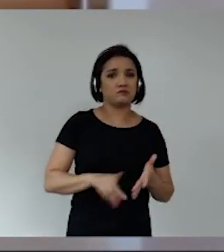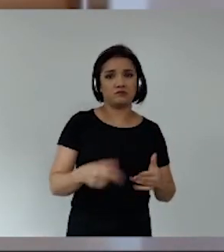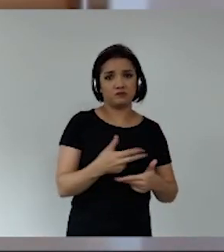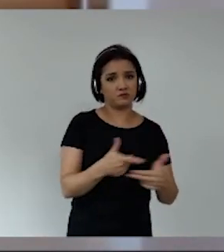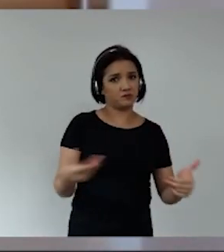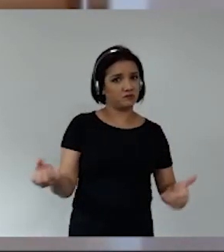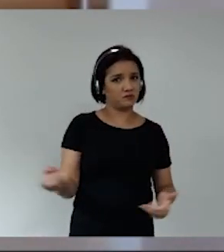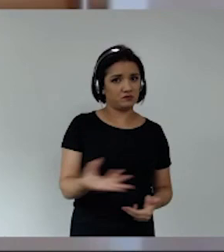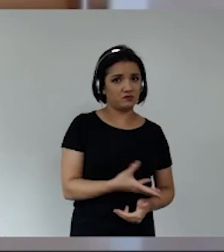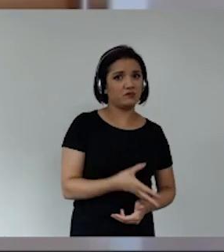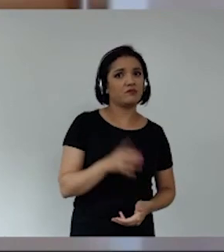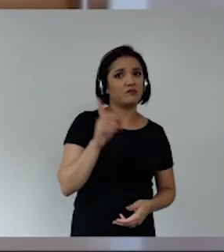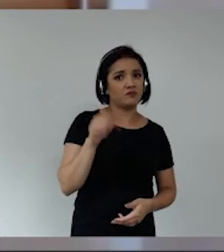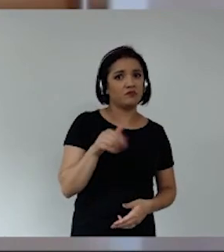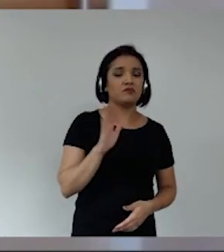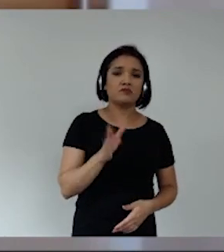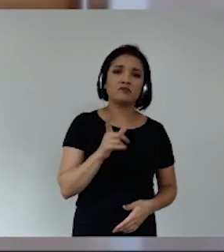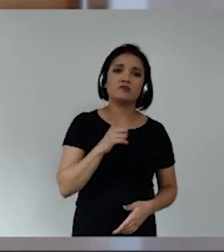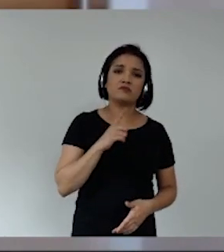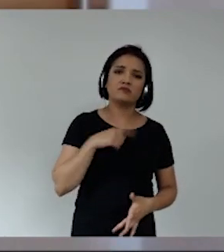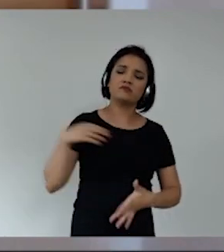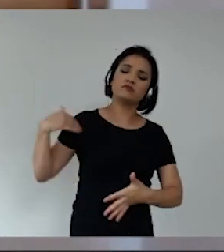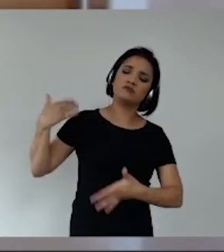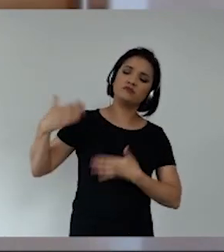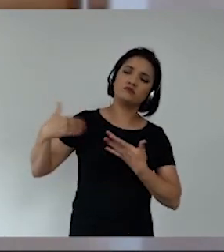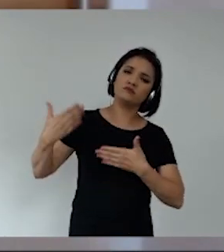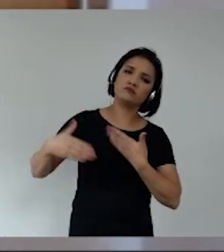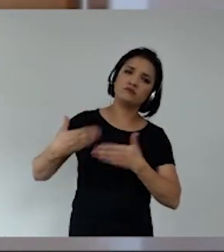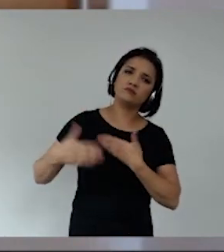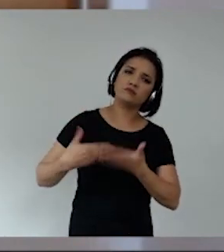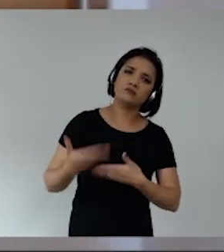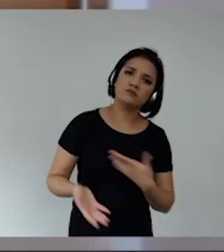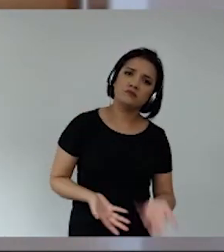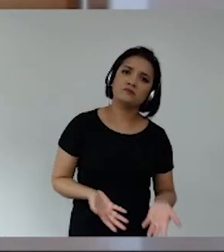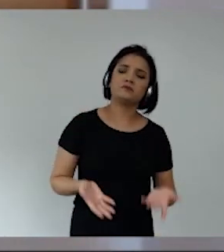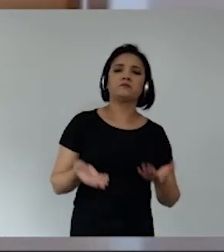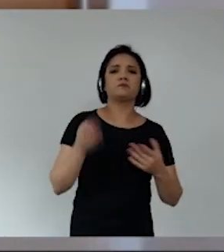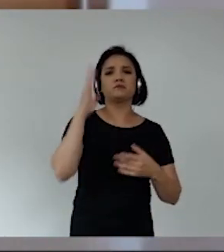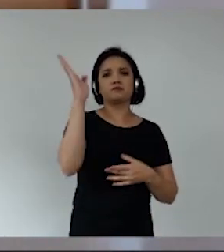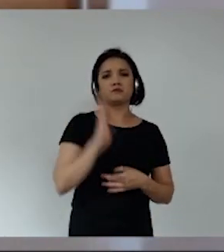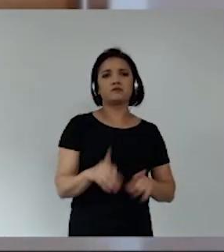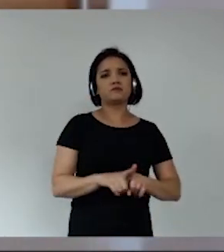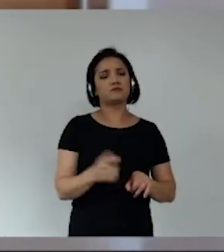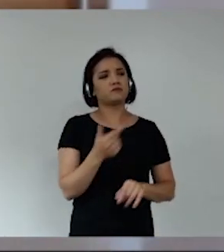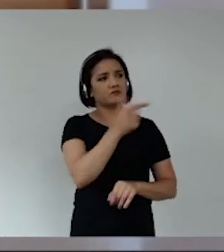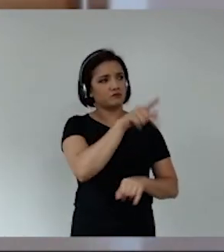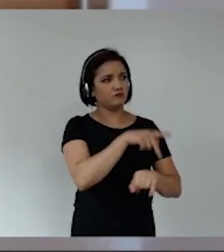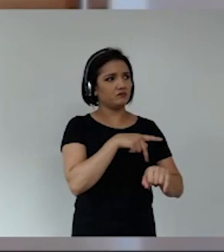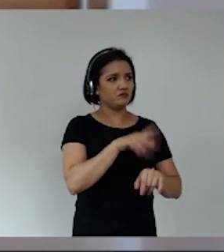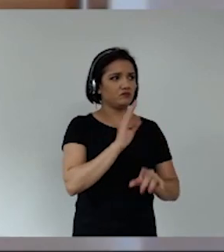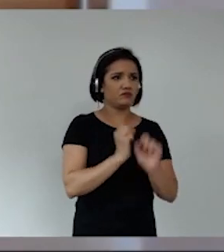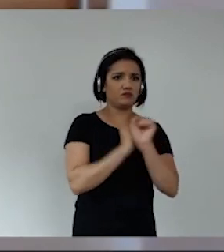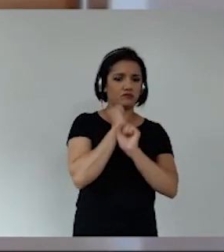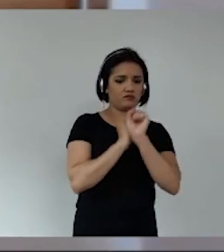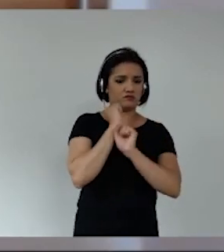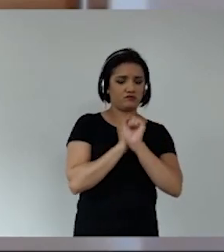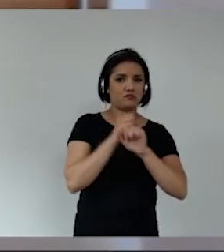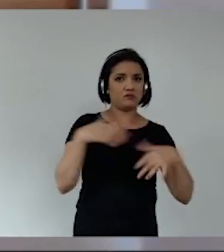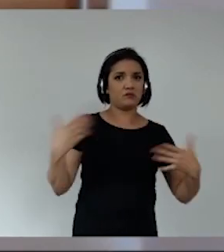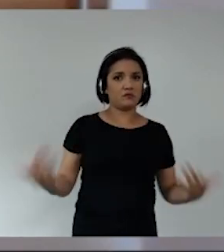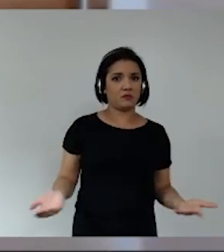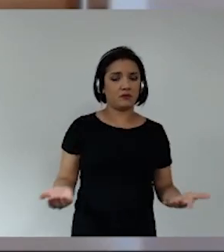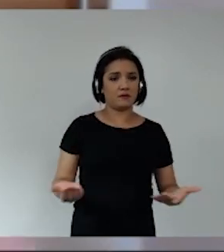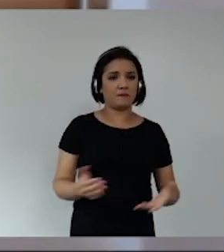novo, esse é um fenômeno que ele já vem sendo construído, não só no país, mas fora do país também, de alguns anos. Essa onda de